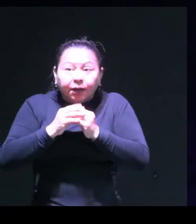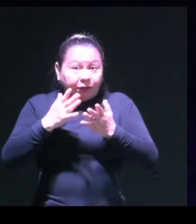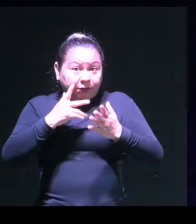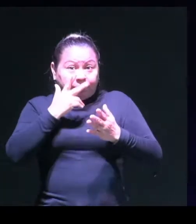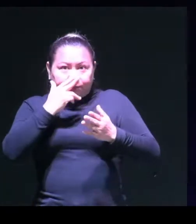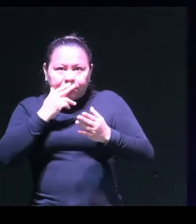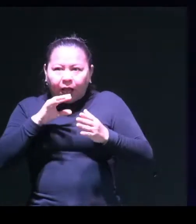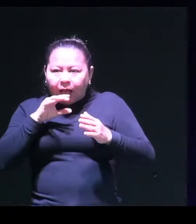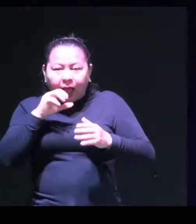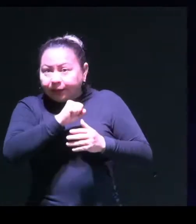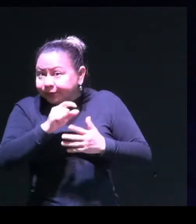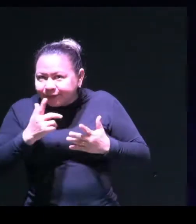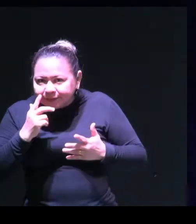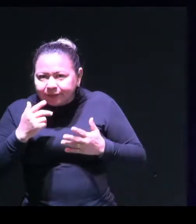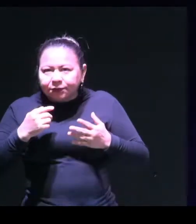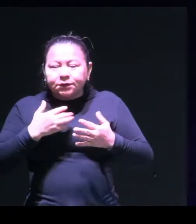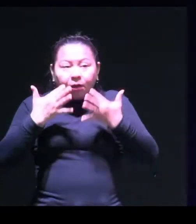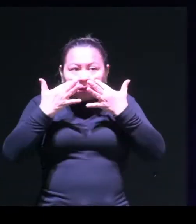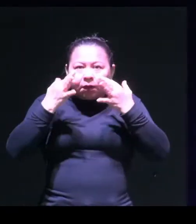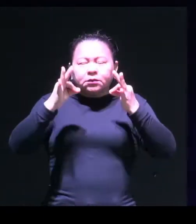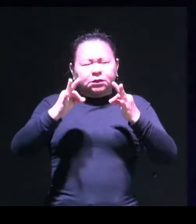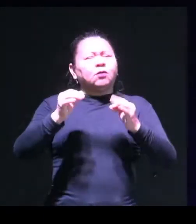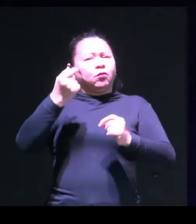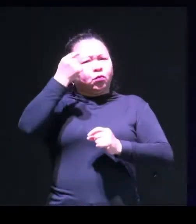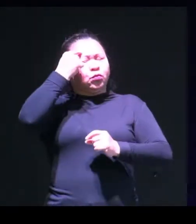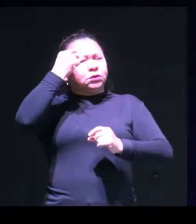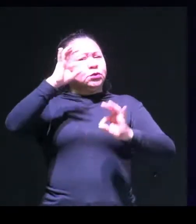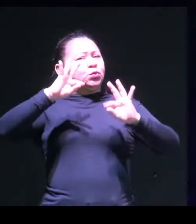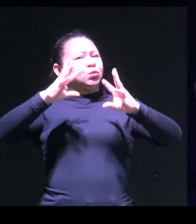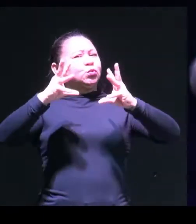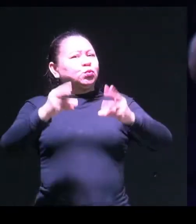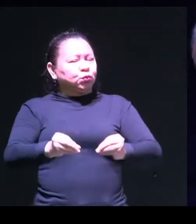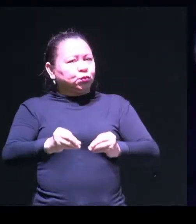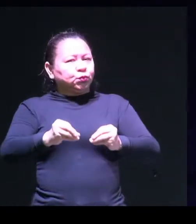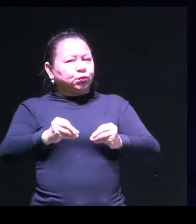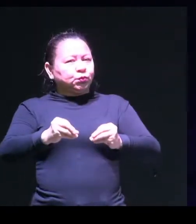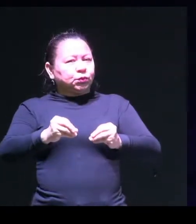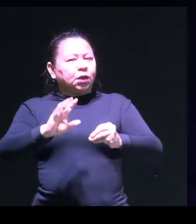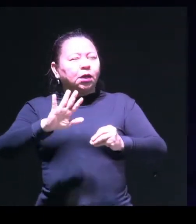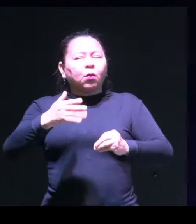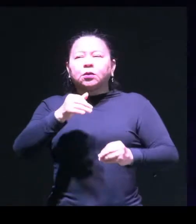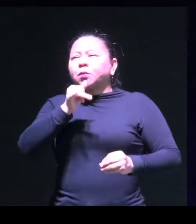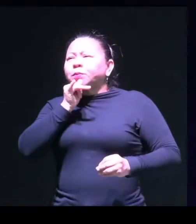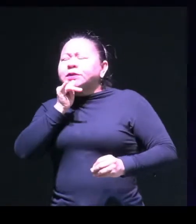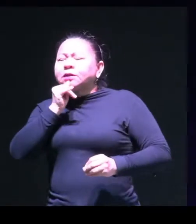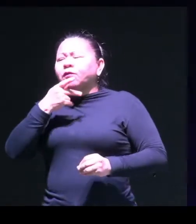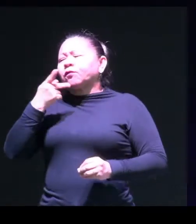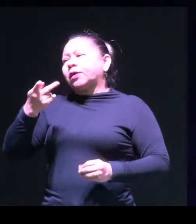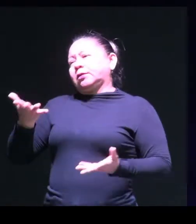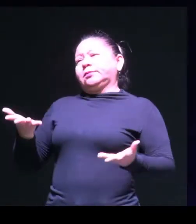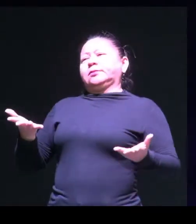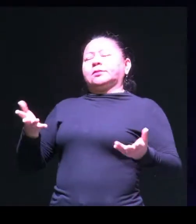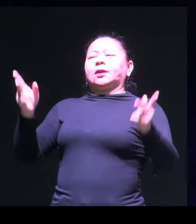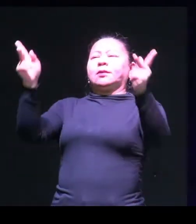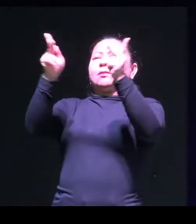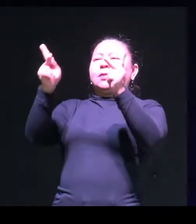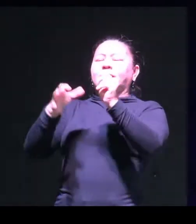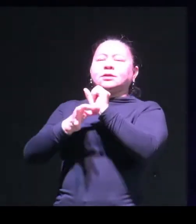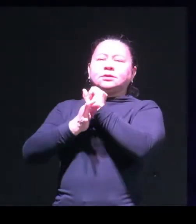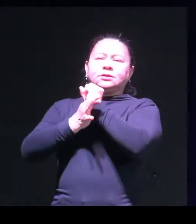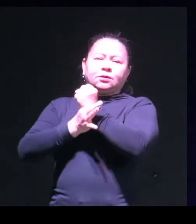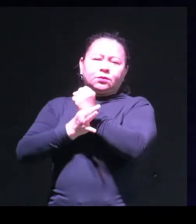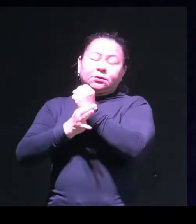igreja estava antenada, eles estavam conscientes de tudo. Quando andarem dizendo paz e